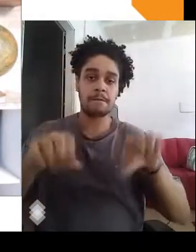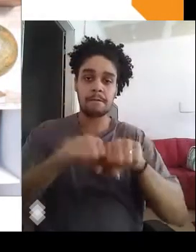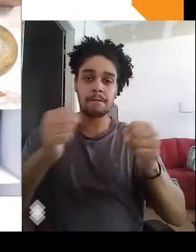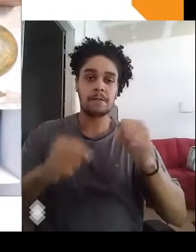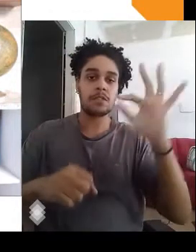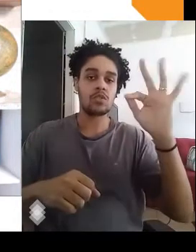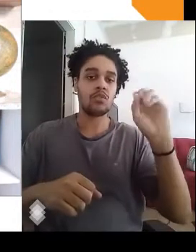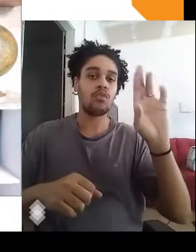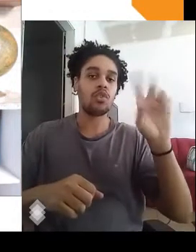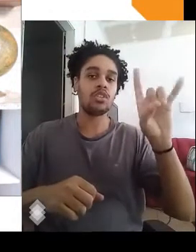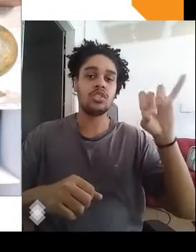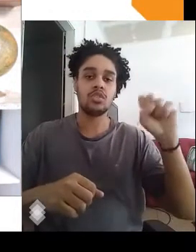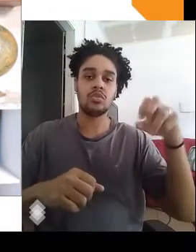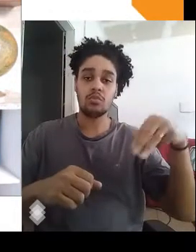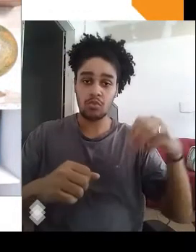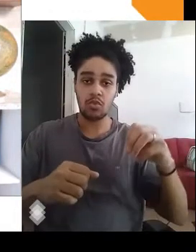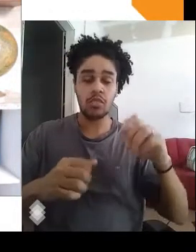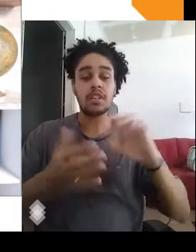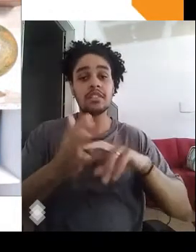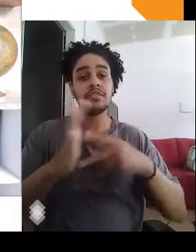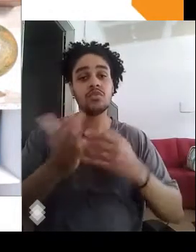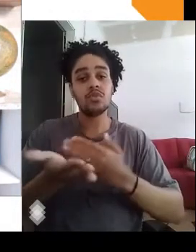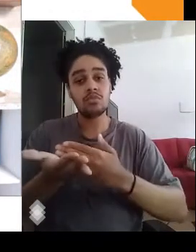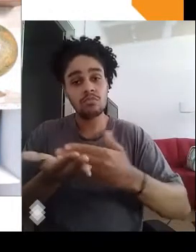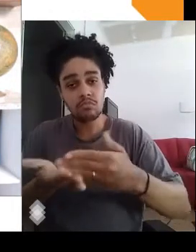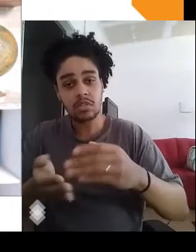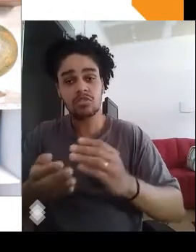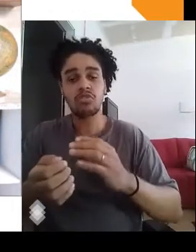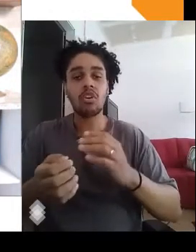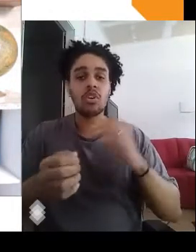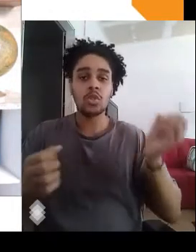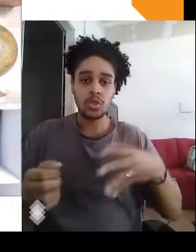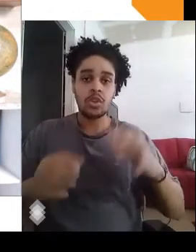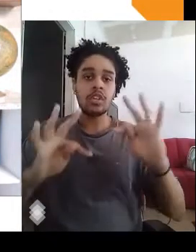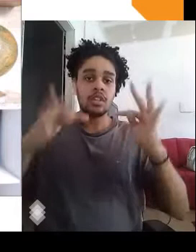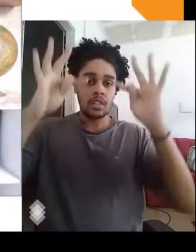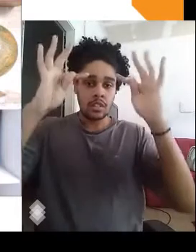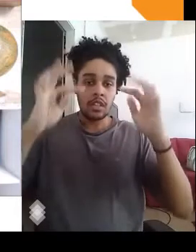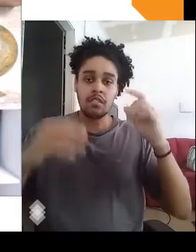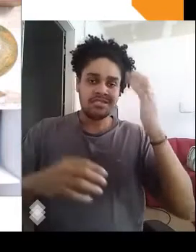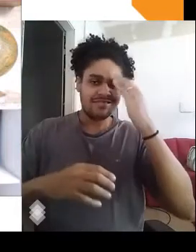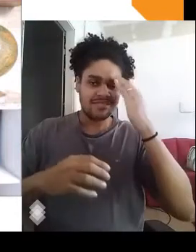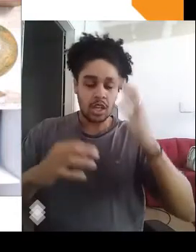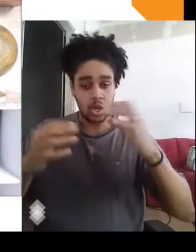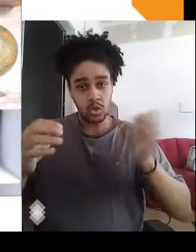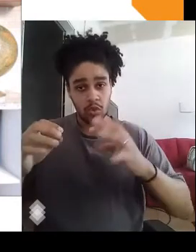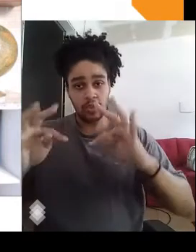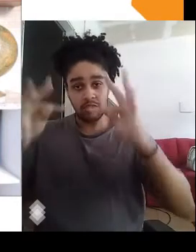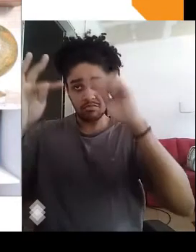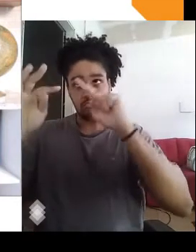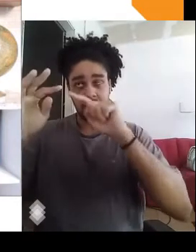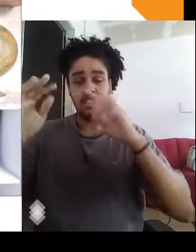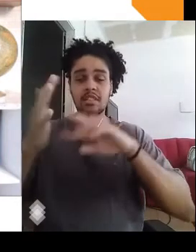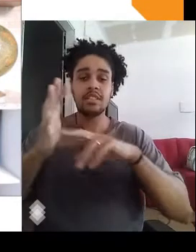fordista significou principalmente a introdução de novas tecnologias. Entenda novas tecnologias como